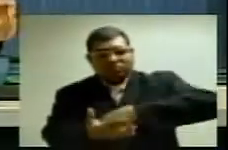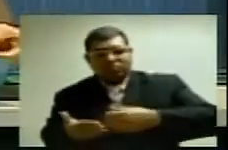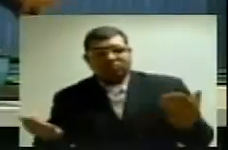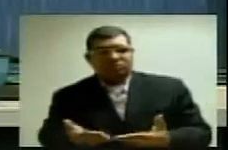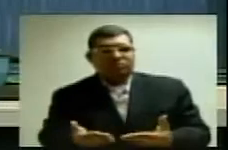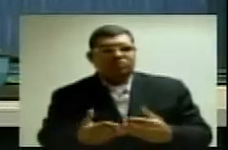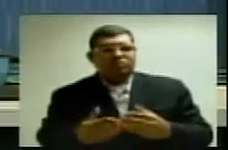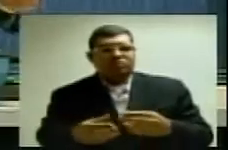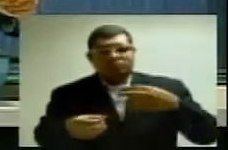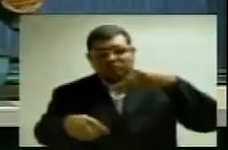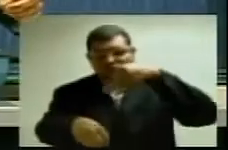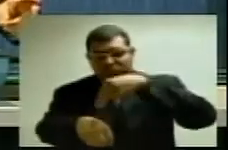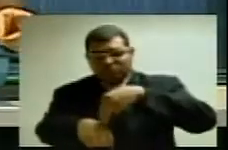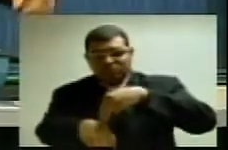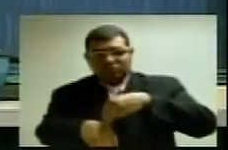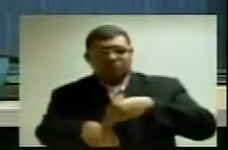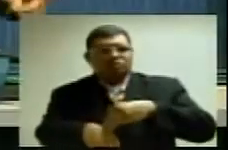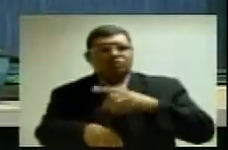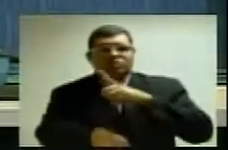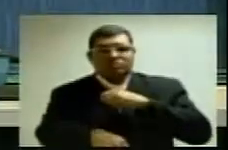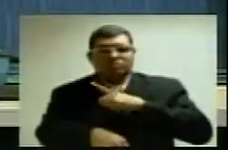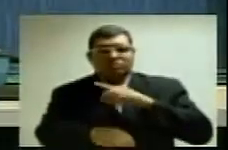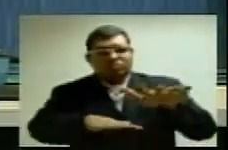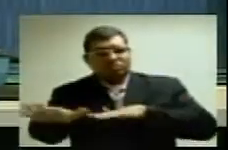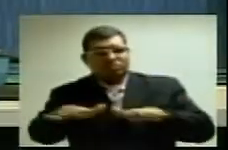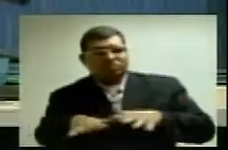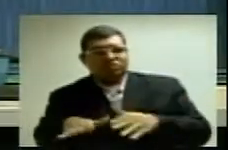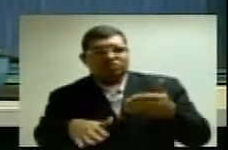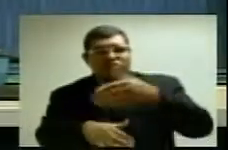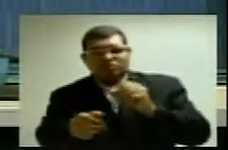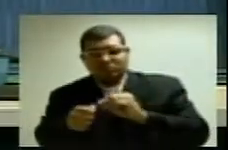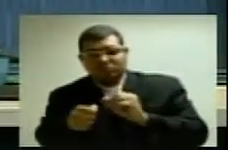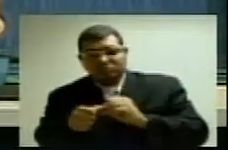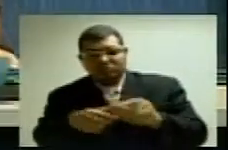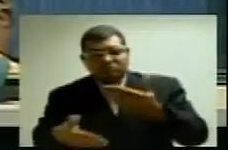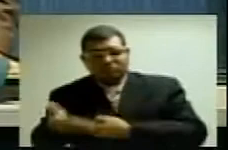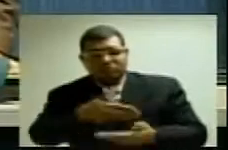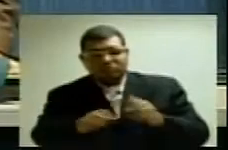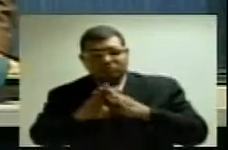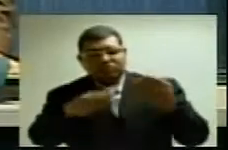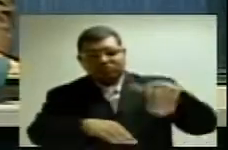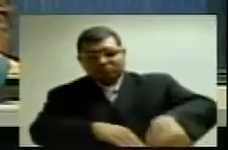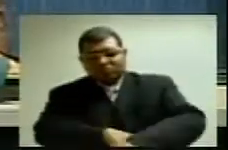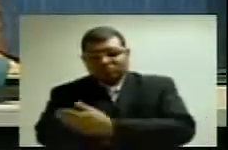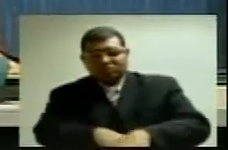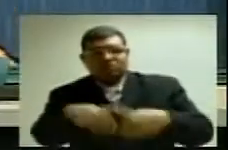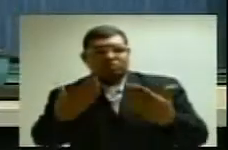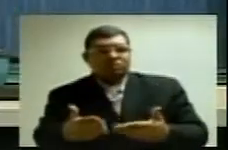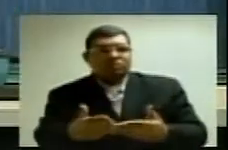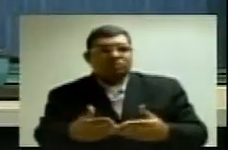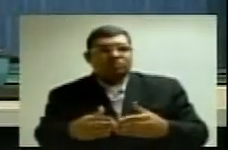obrigarem o município a ter que mobilizar máquinas para fazer manutenção e abrir a estrada. Isso